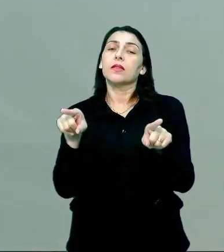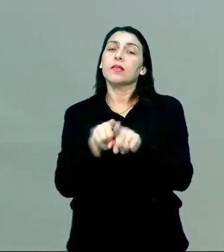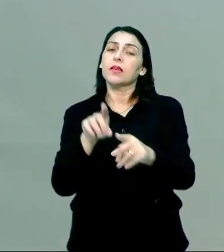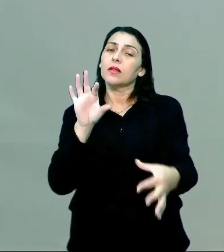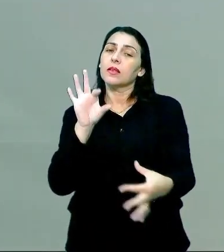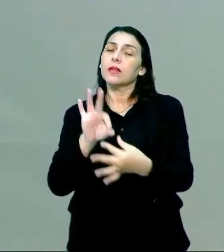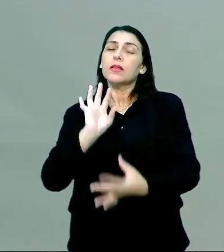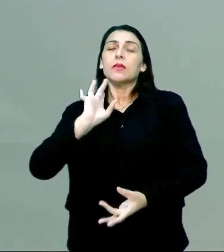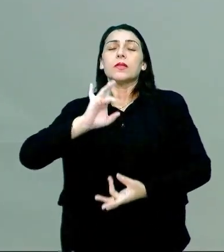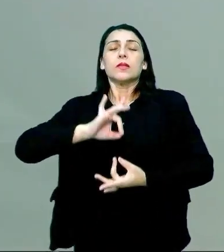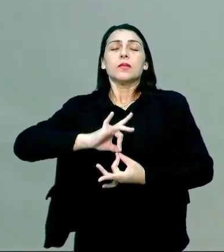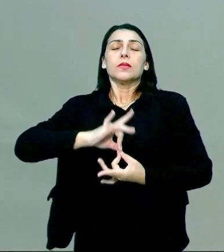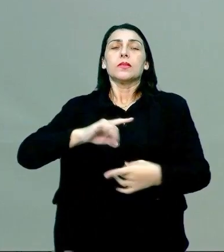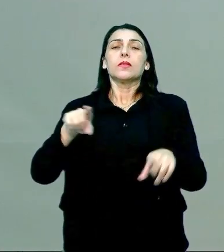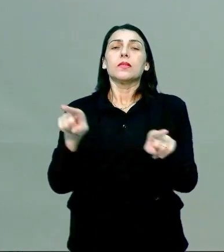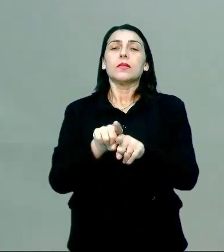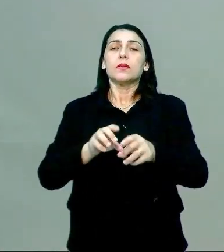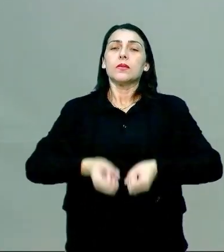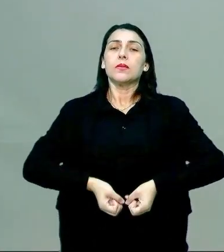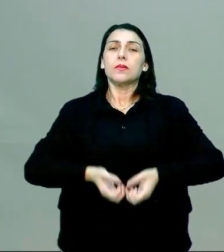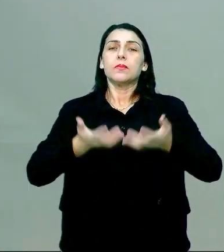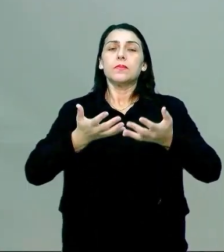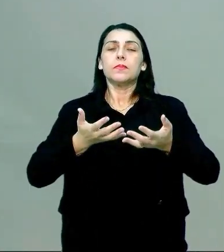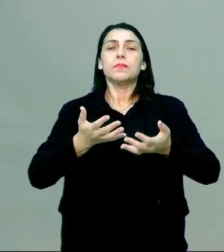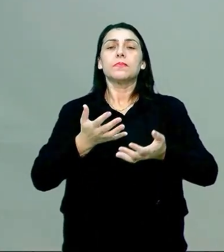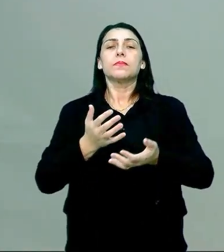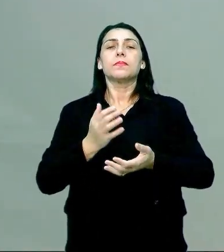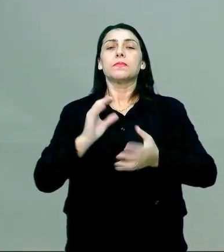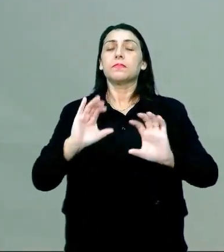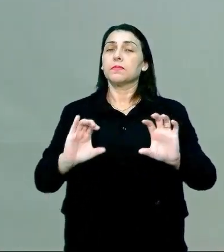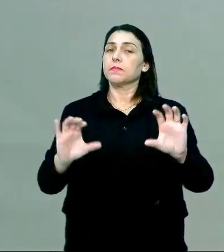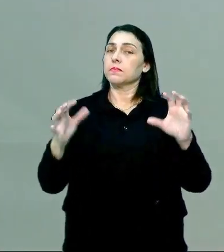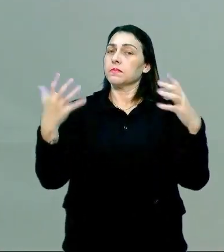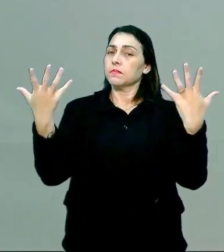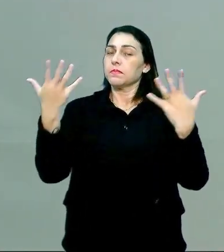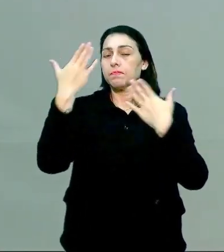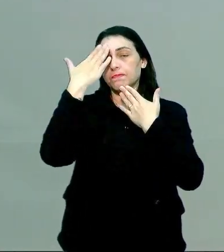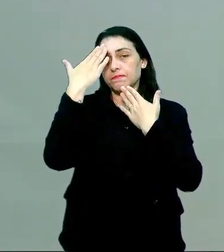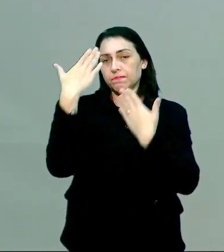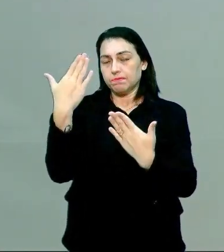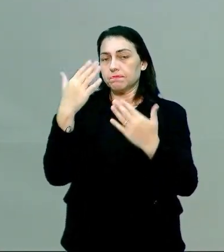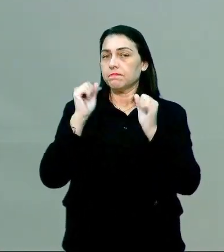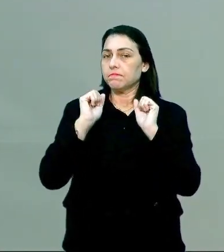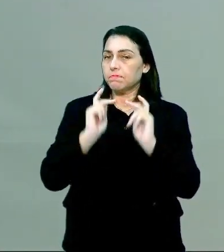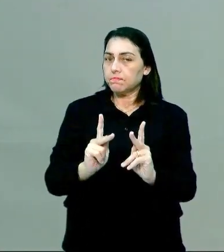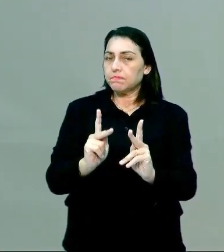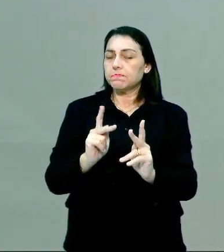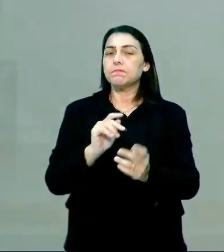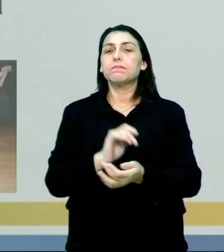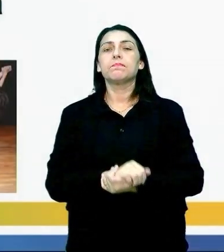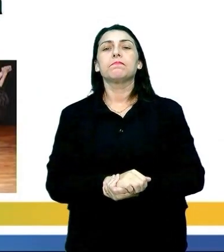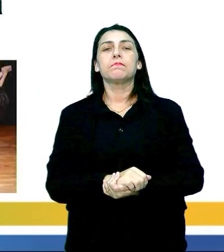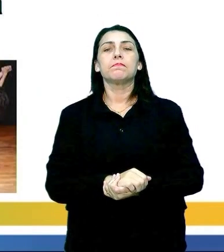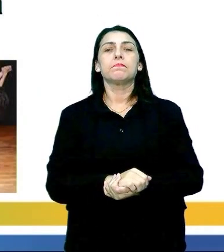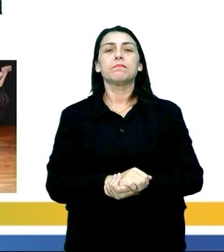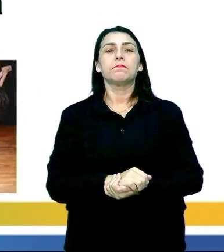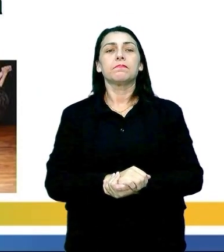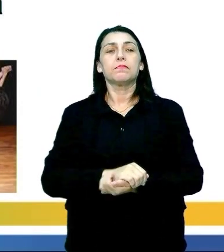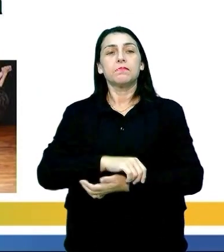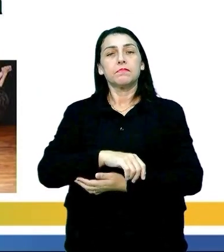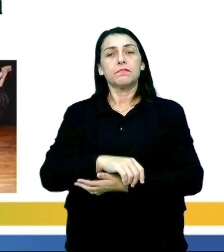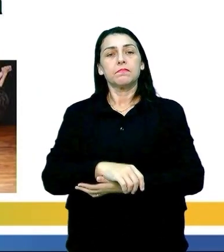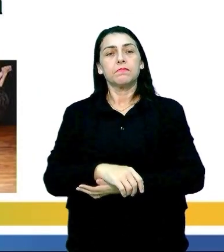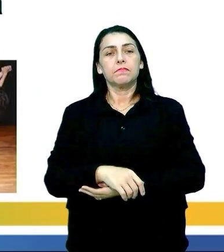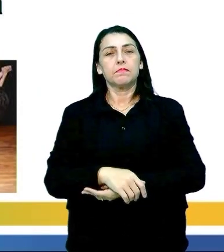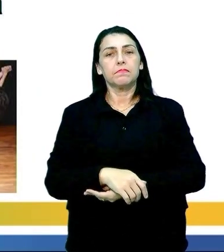conexão espiritual quanto da expressão de celebração e de gratidão. Tranquilo? Compreendido? A gente tem aqui,